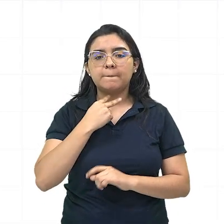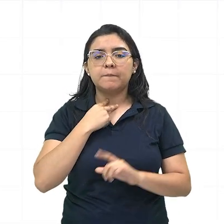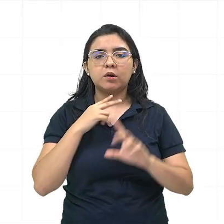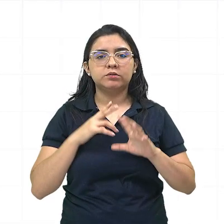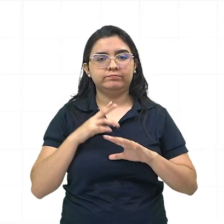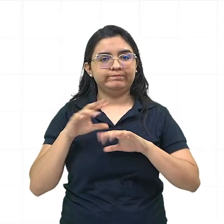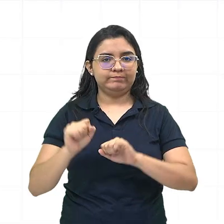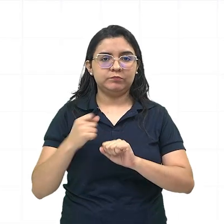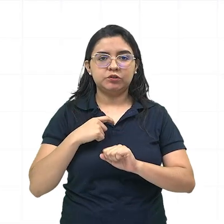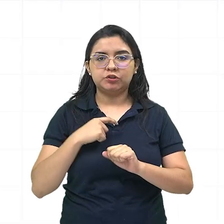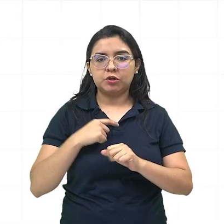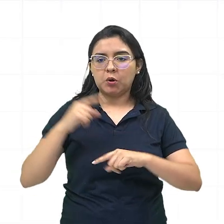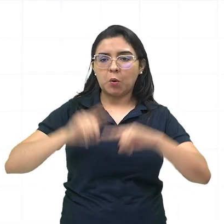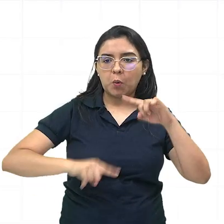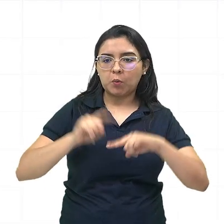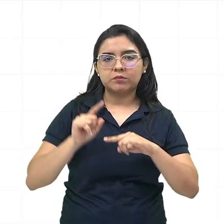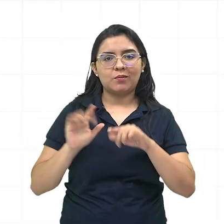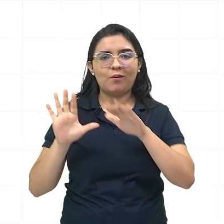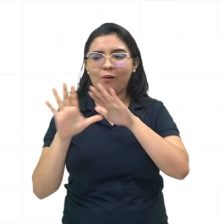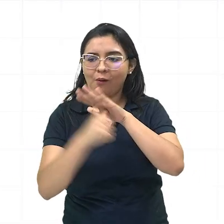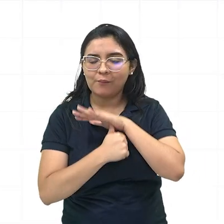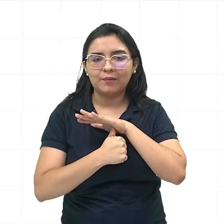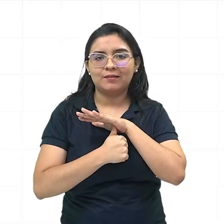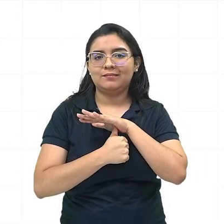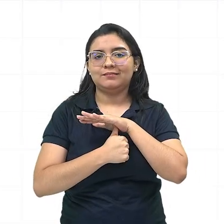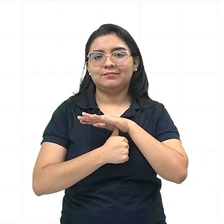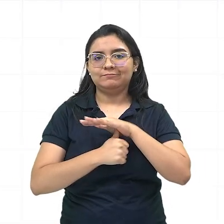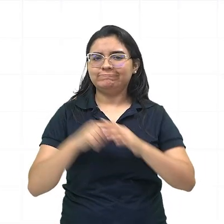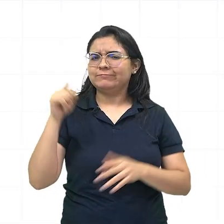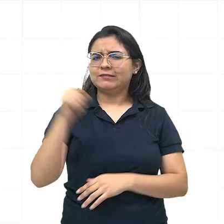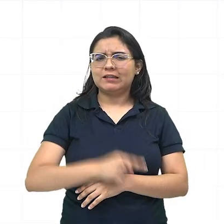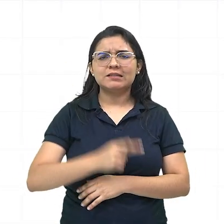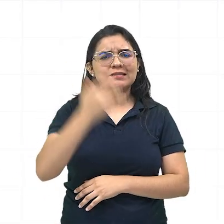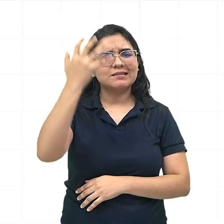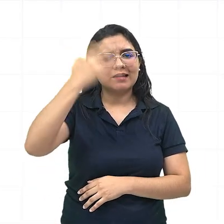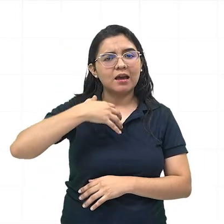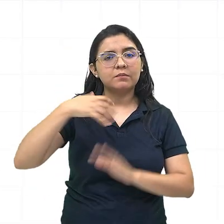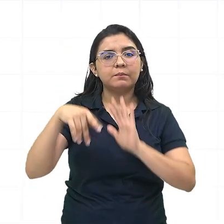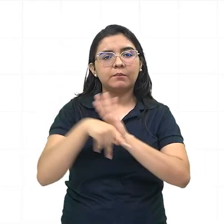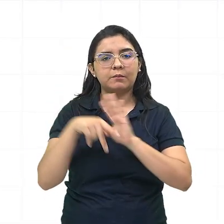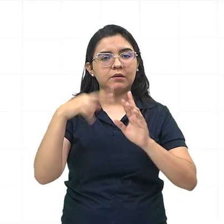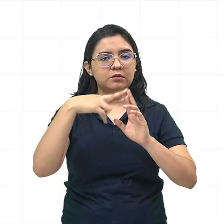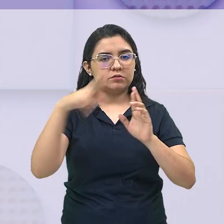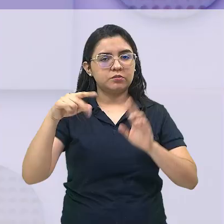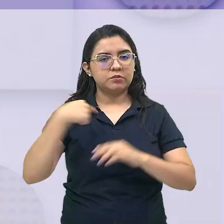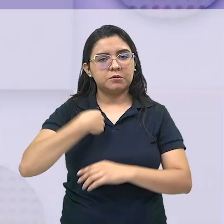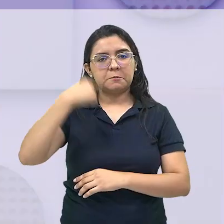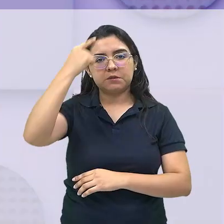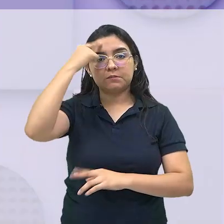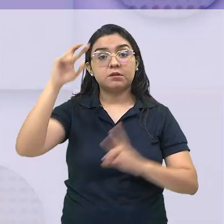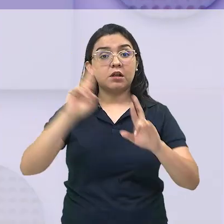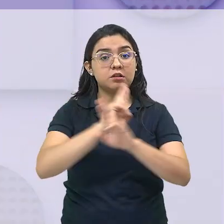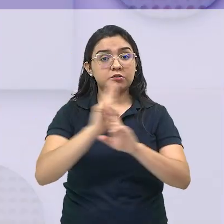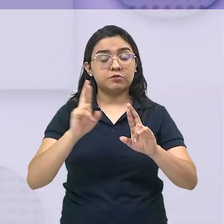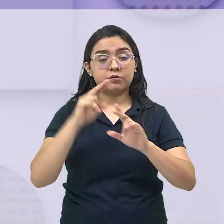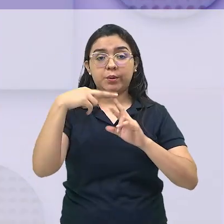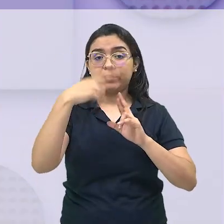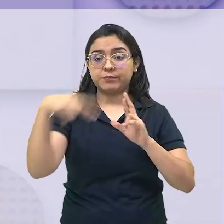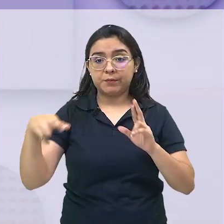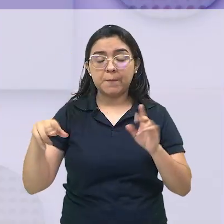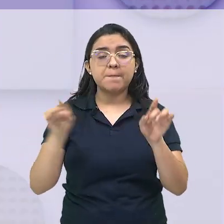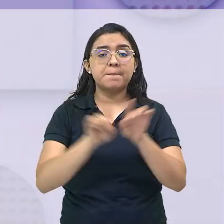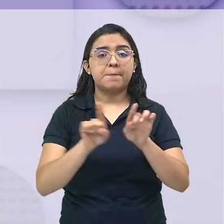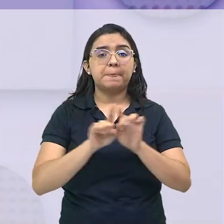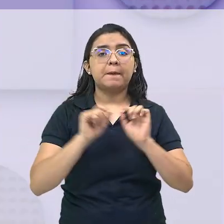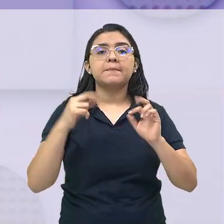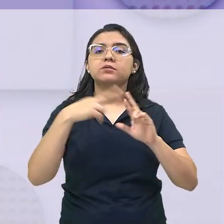Então, aquela dimensão do não roubar, isso é extremamente sério quando pensamos nas relações religiosas